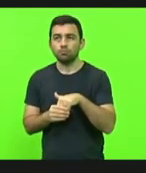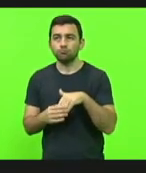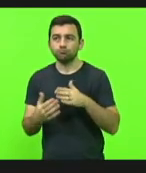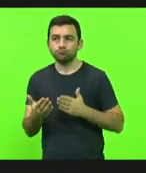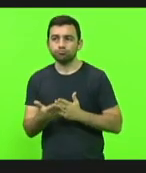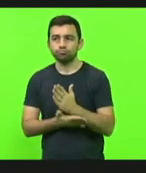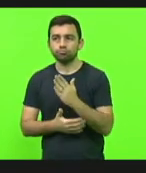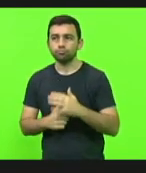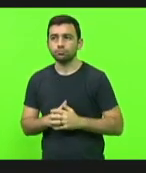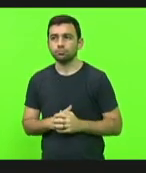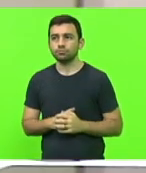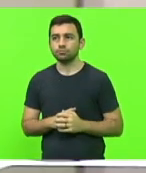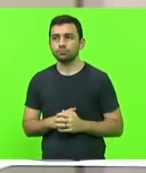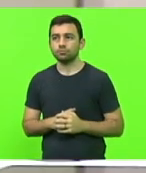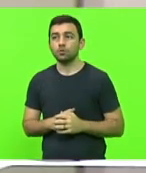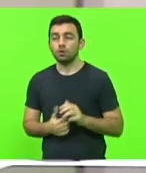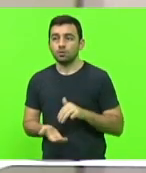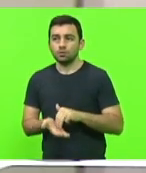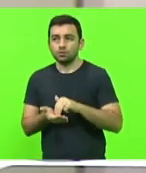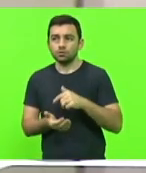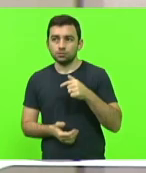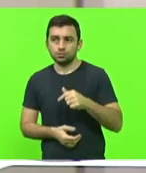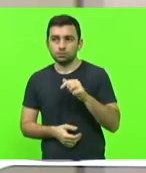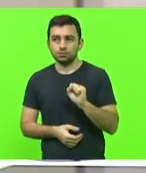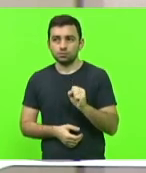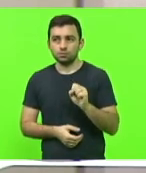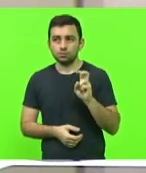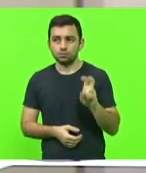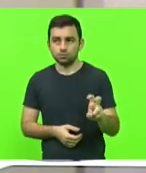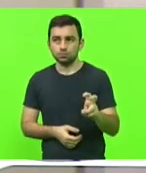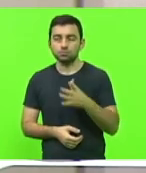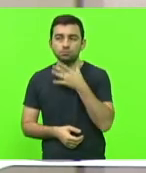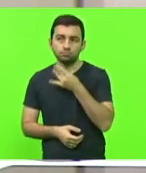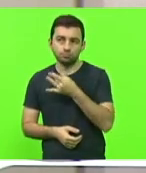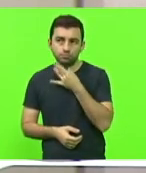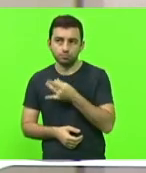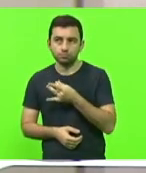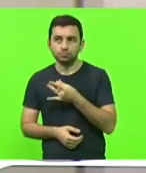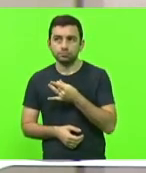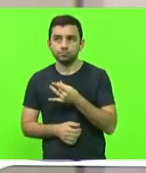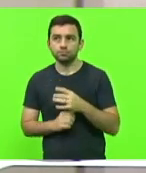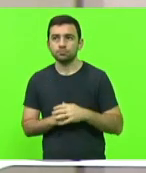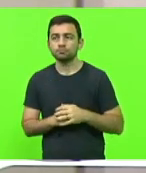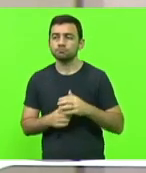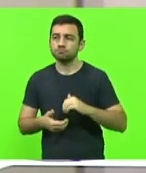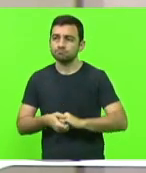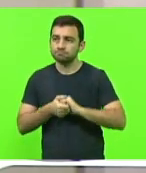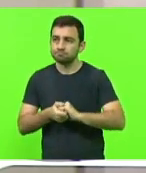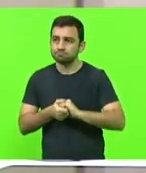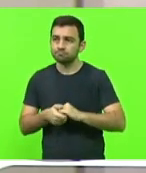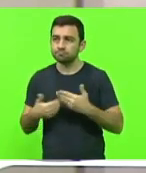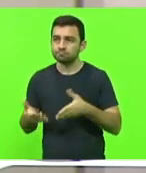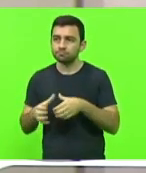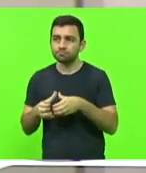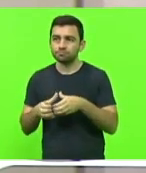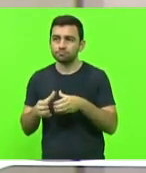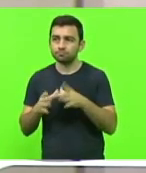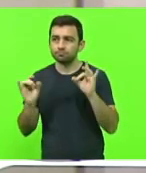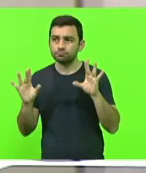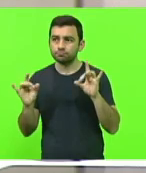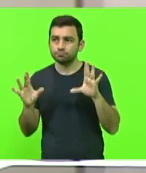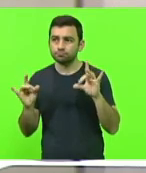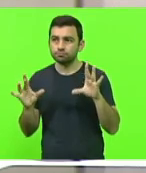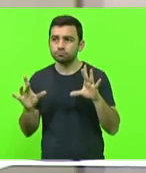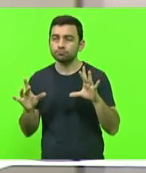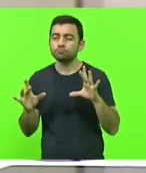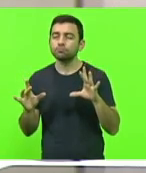Aprovado. Moção 785, deputado Valdir Cubalcini. Cumprimentando o Batalhão de Operação Especial, com sede na